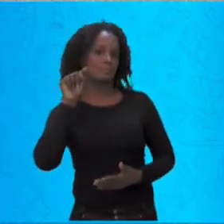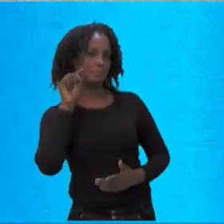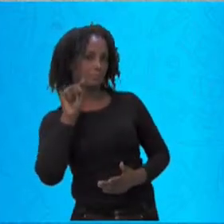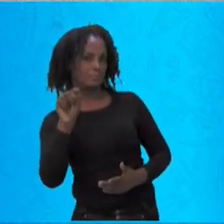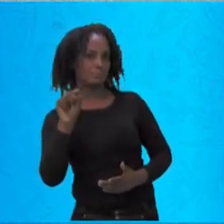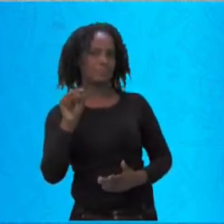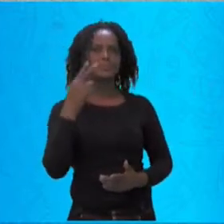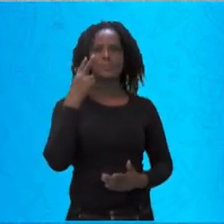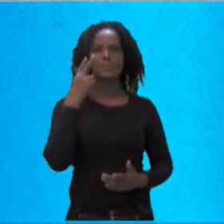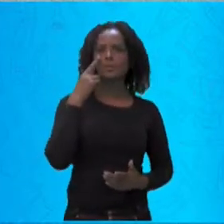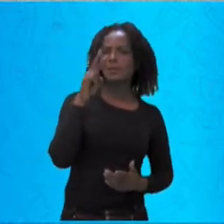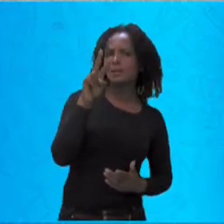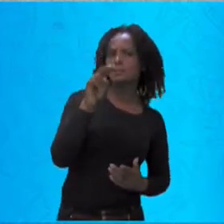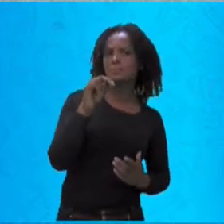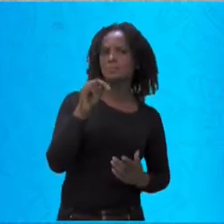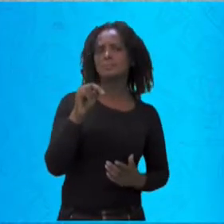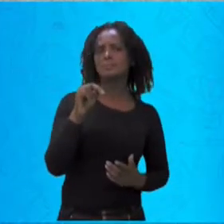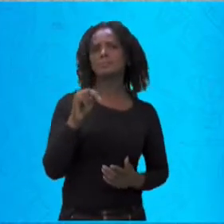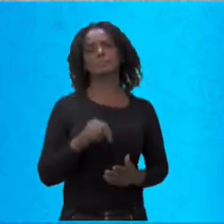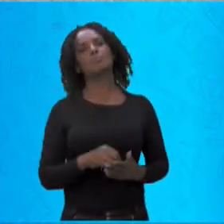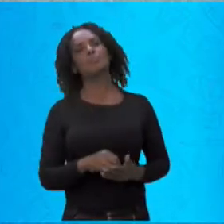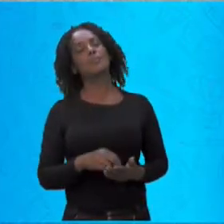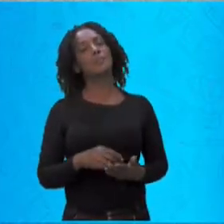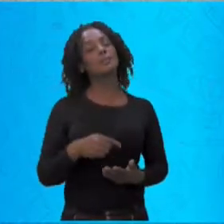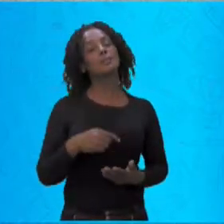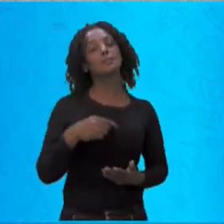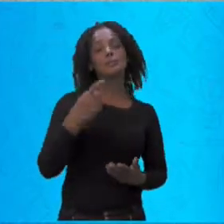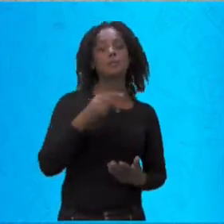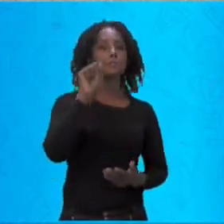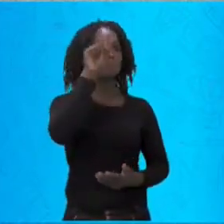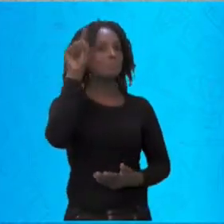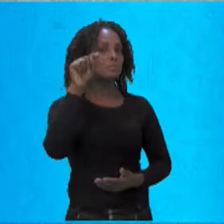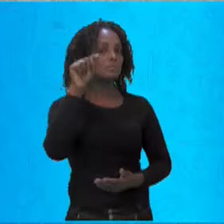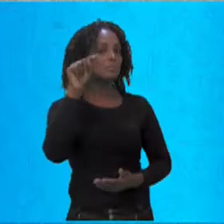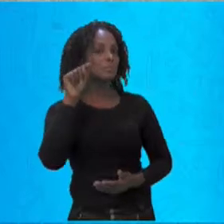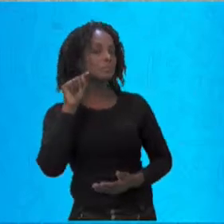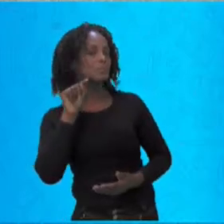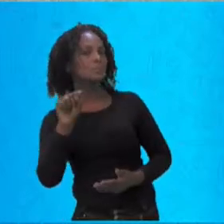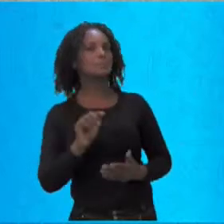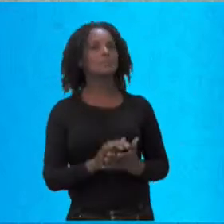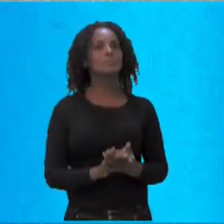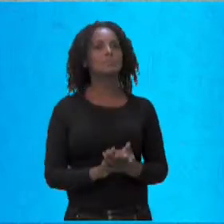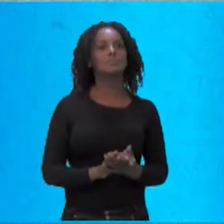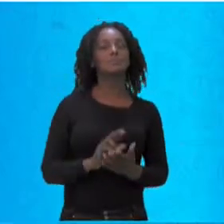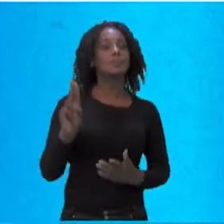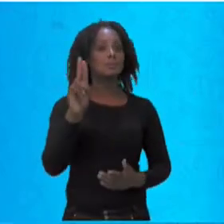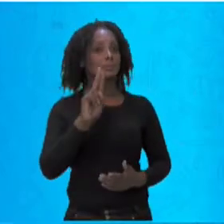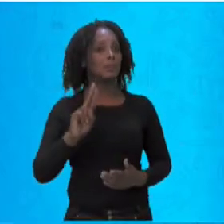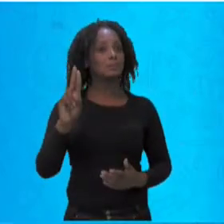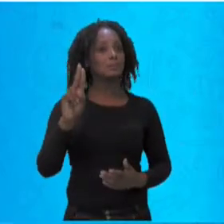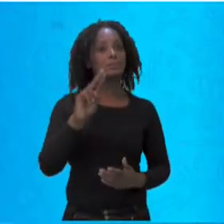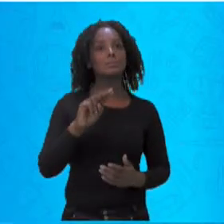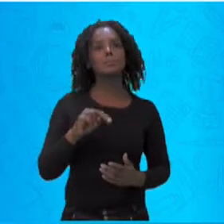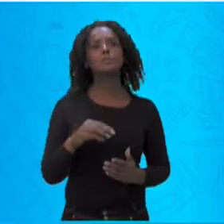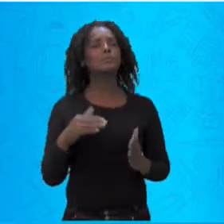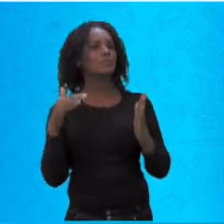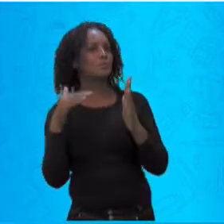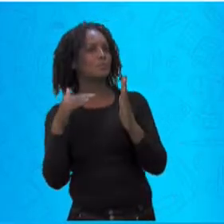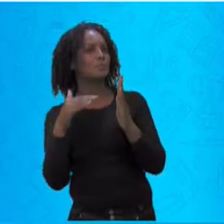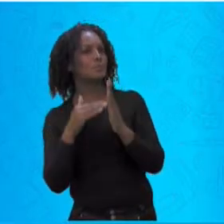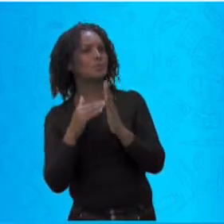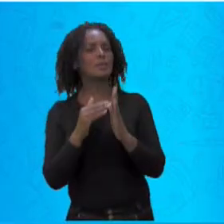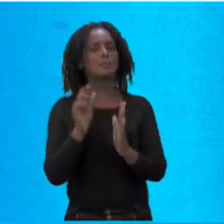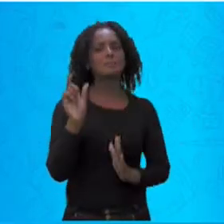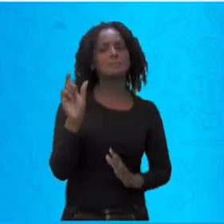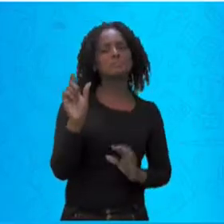interrogação. Olhe bem, esse é o ponto de interrogação. Ele é utilizado no final